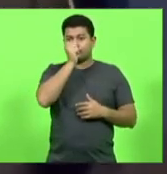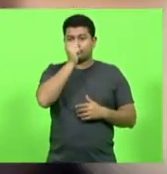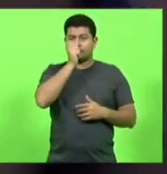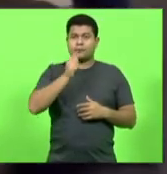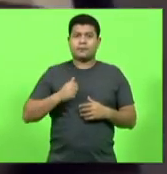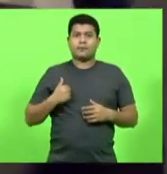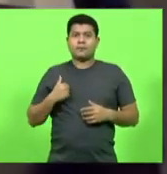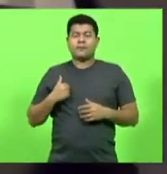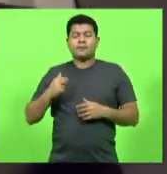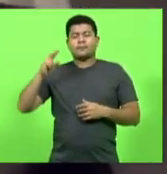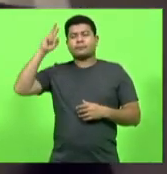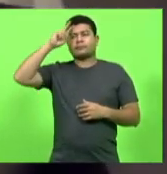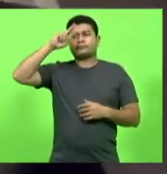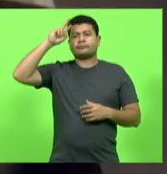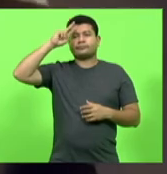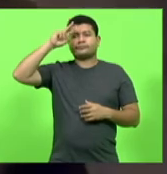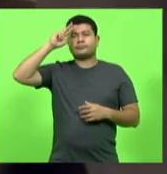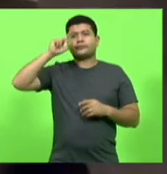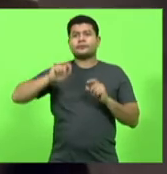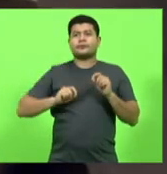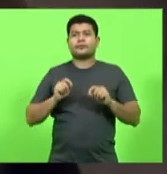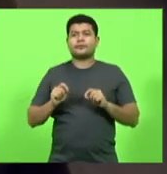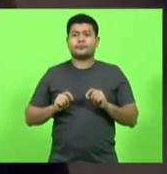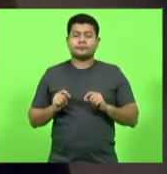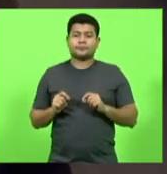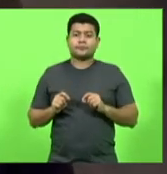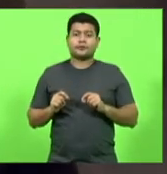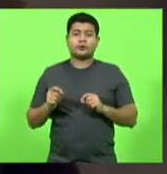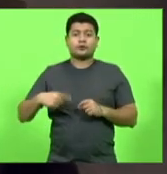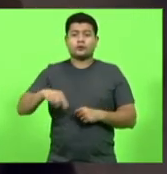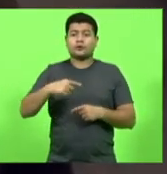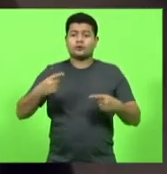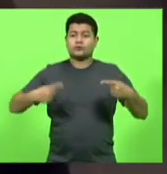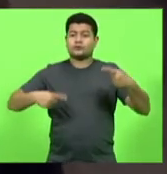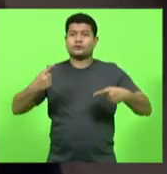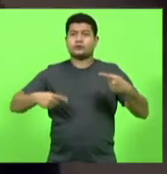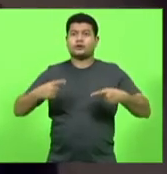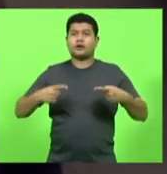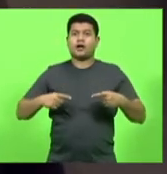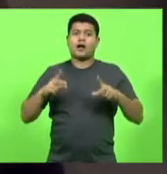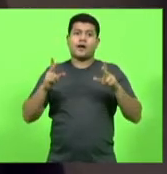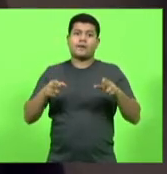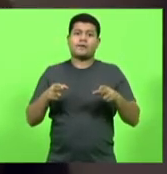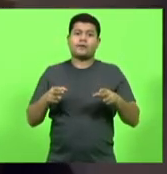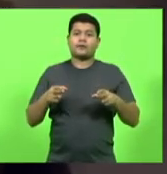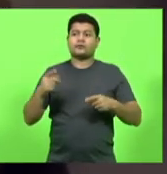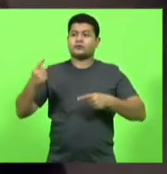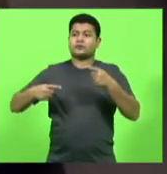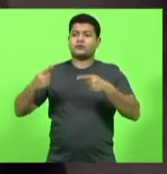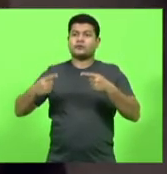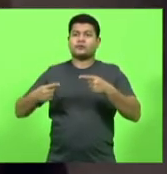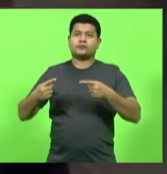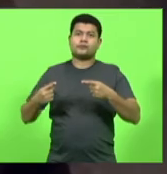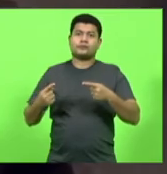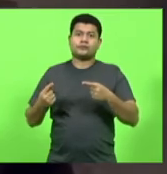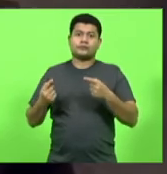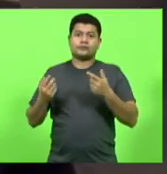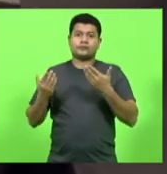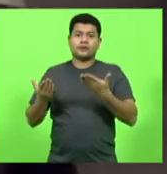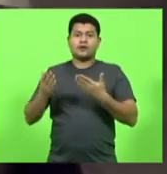estava me lembrando aqui que o que a gente está discutindo aqui é igual à discussão do